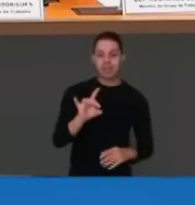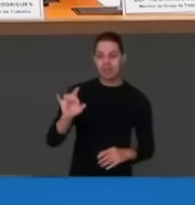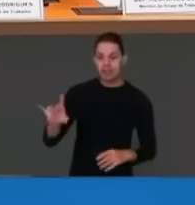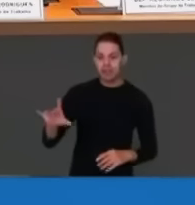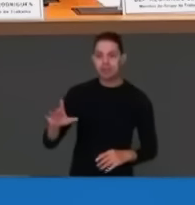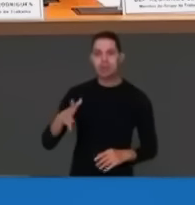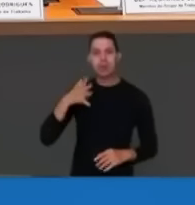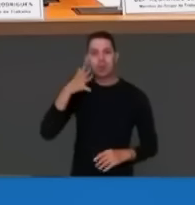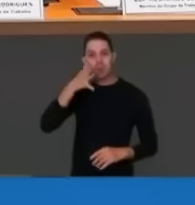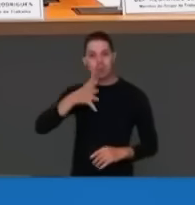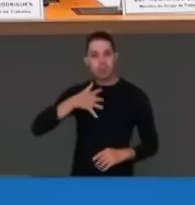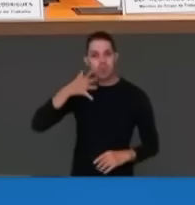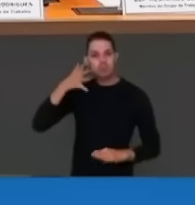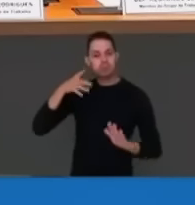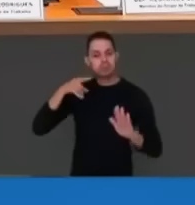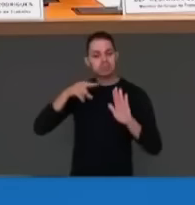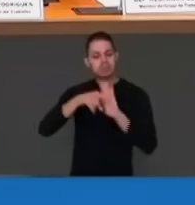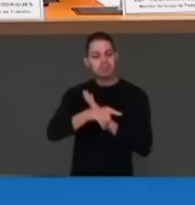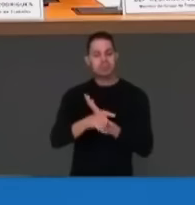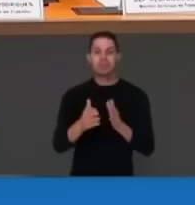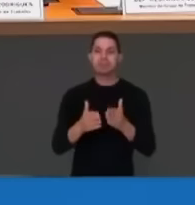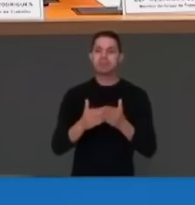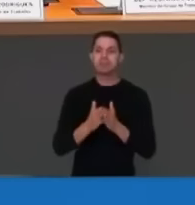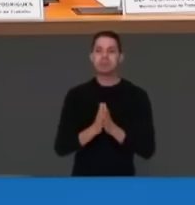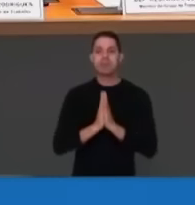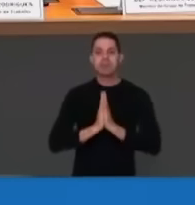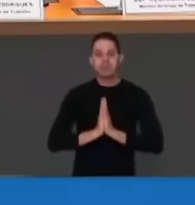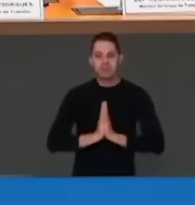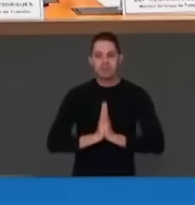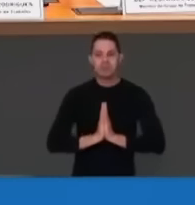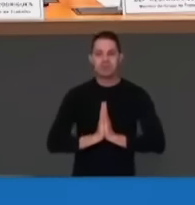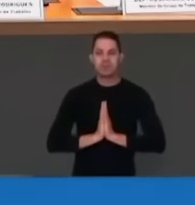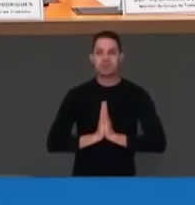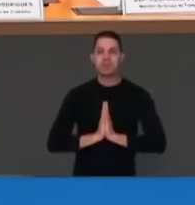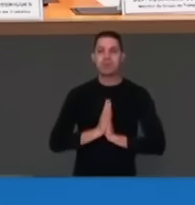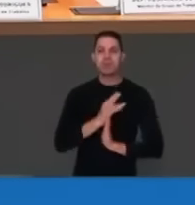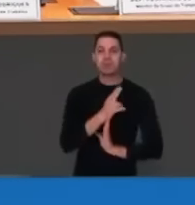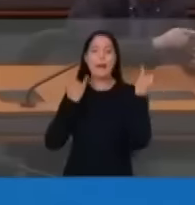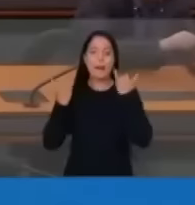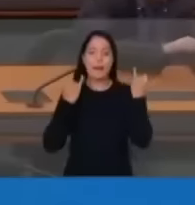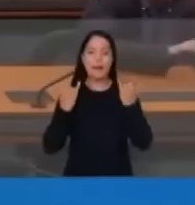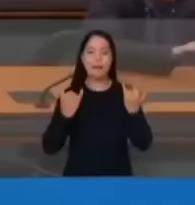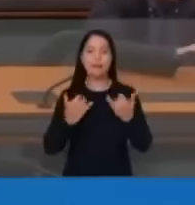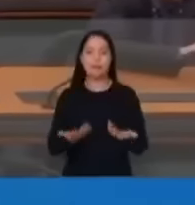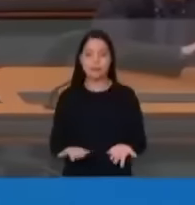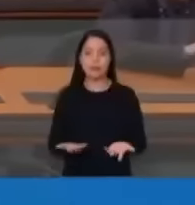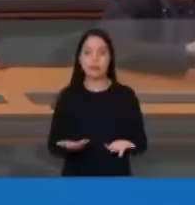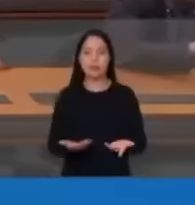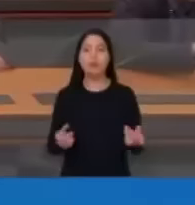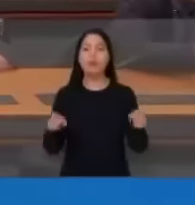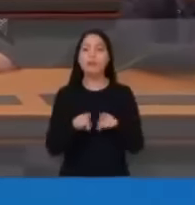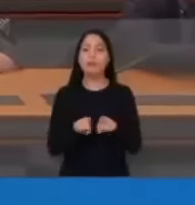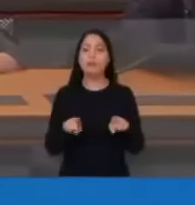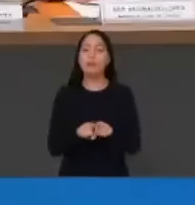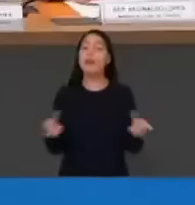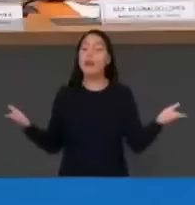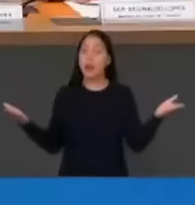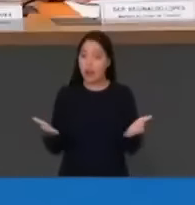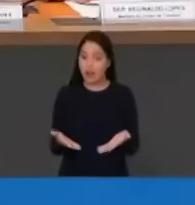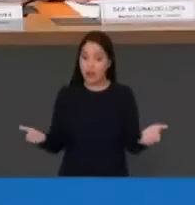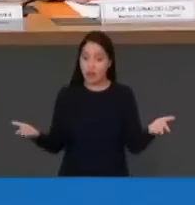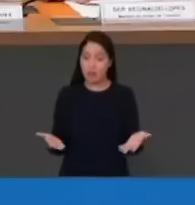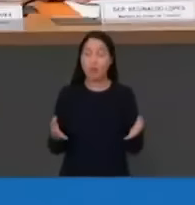Fábio piperno que enquanto o aangan falava se manifestava ali na cadeira fala revoltado Fábio piperno também vamos lá piperno veja